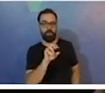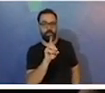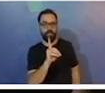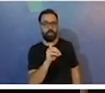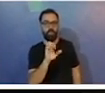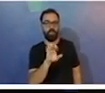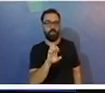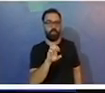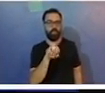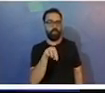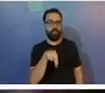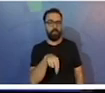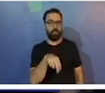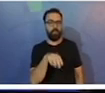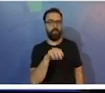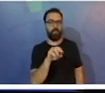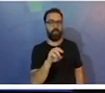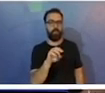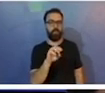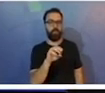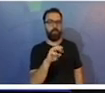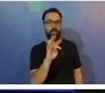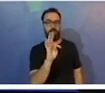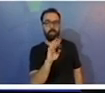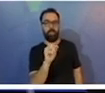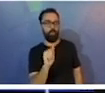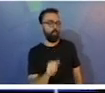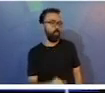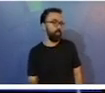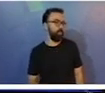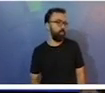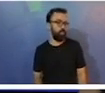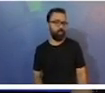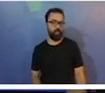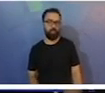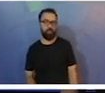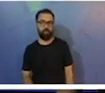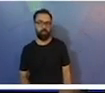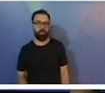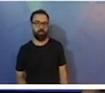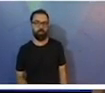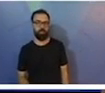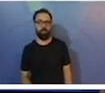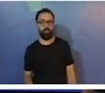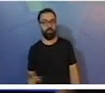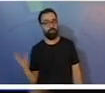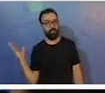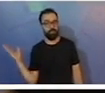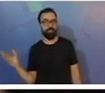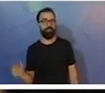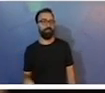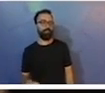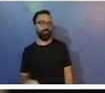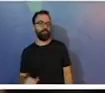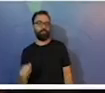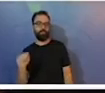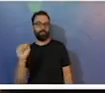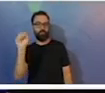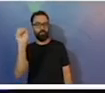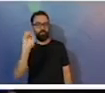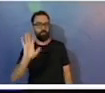no hemisfério ocidental. Aqui agora, nós estamos trazendo, como sempre, né, os mapas para a gente